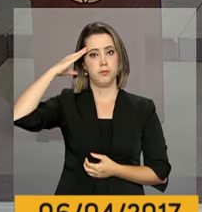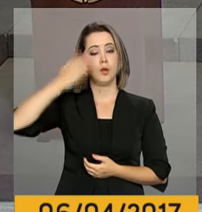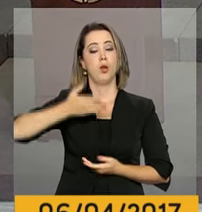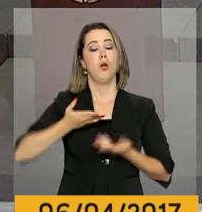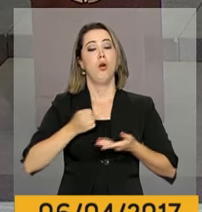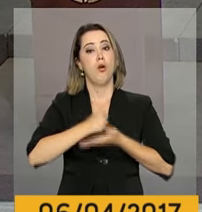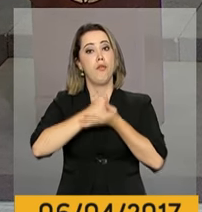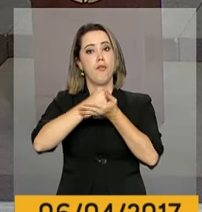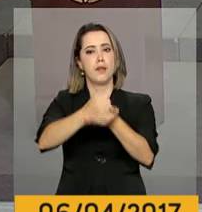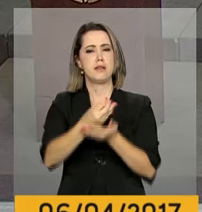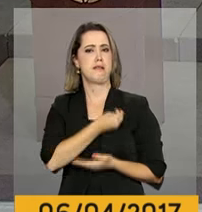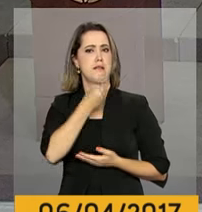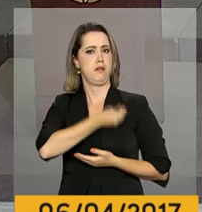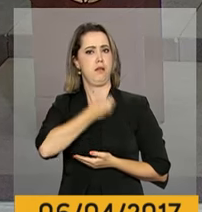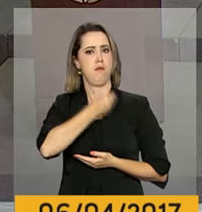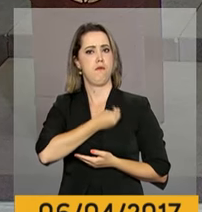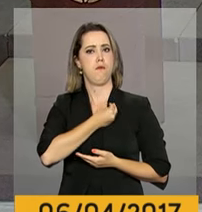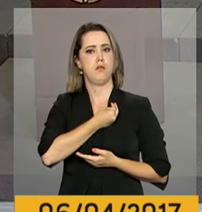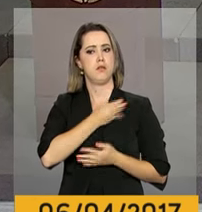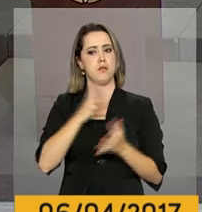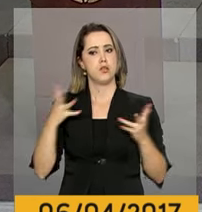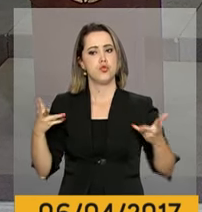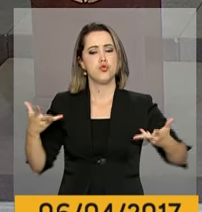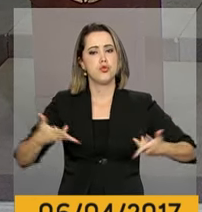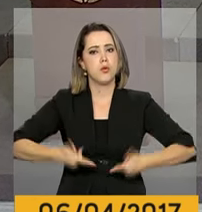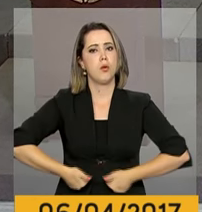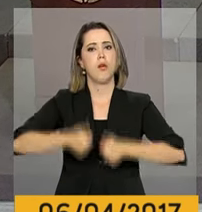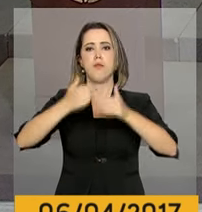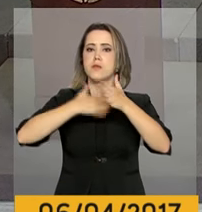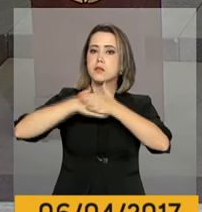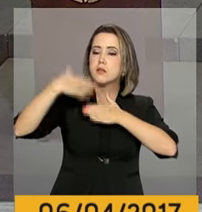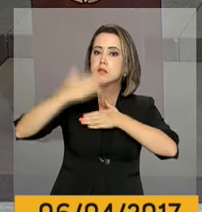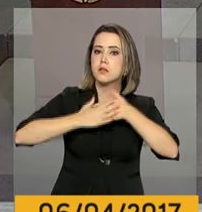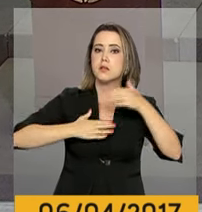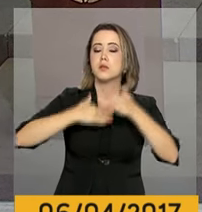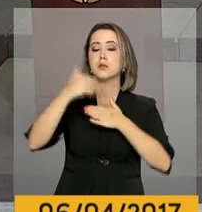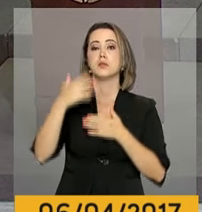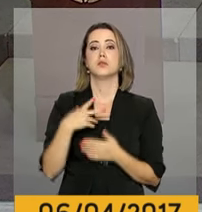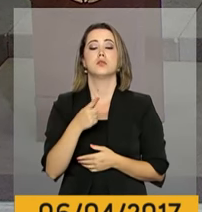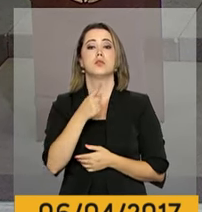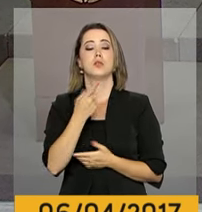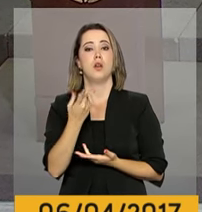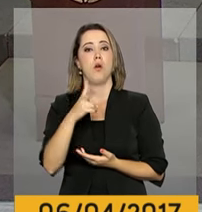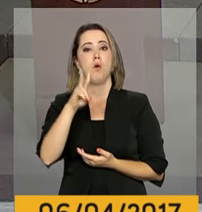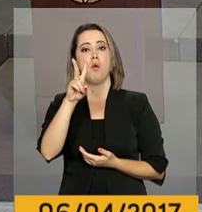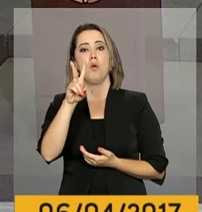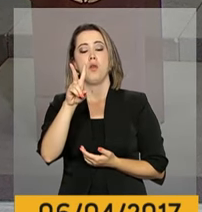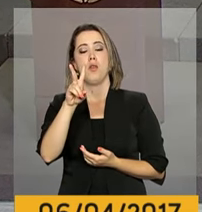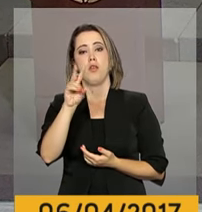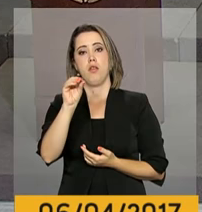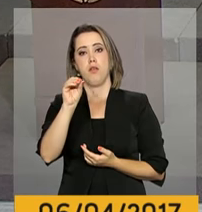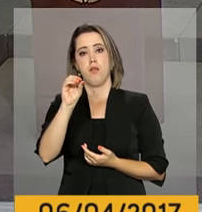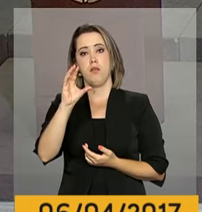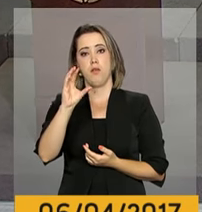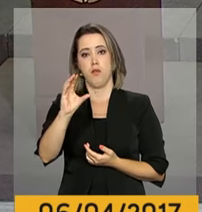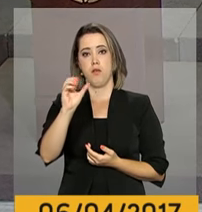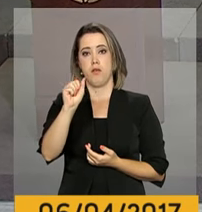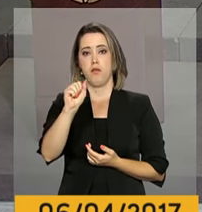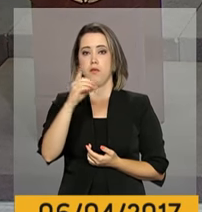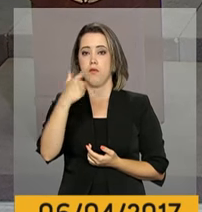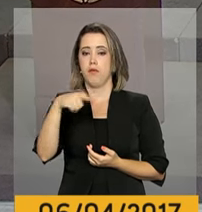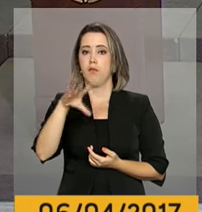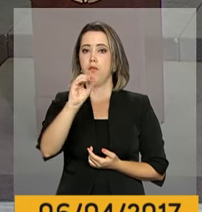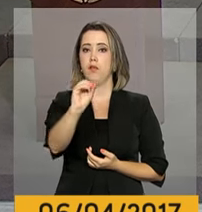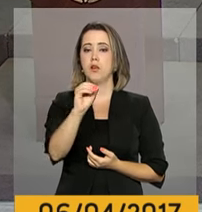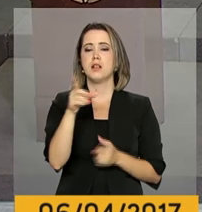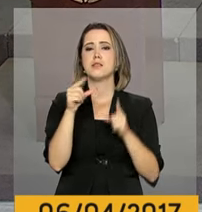vivo de competência profissional e vocação para o serviço. Vocação é palavra que